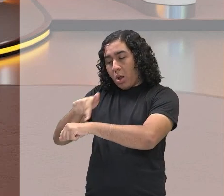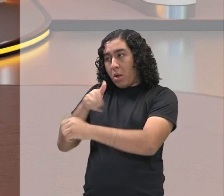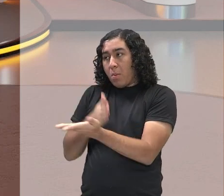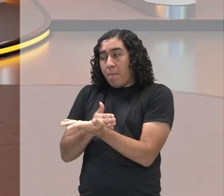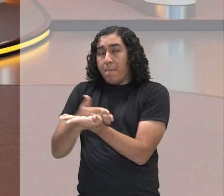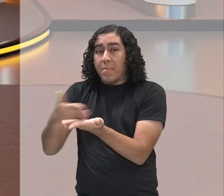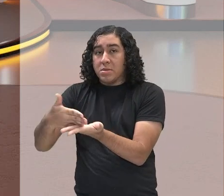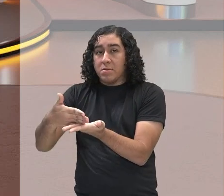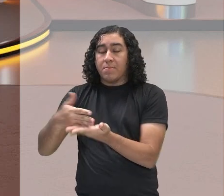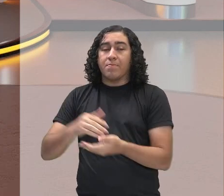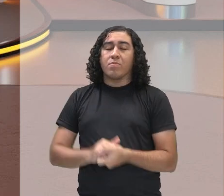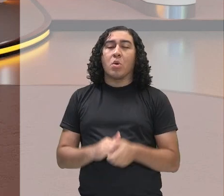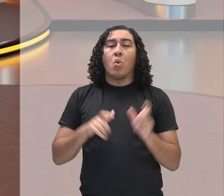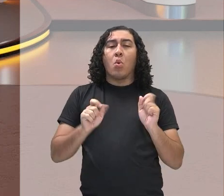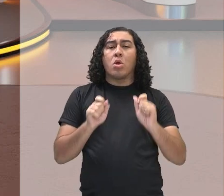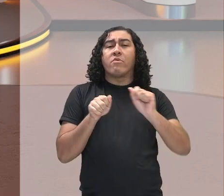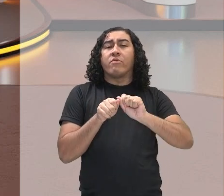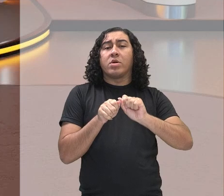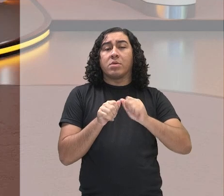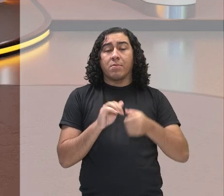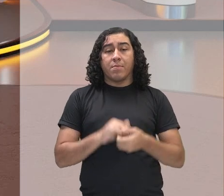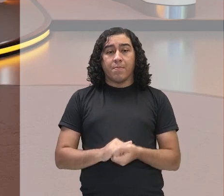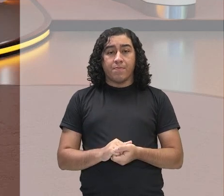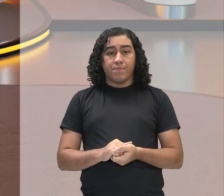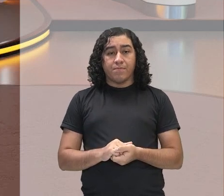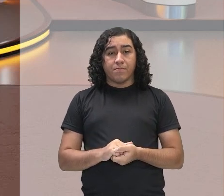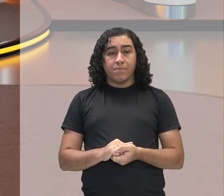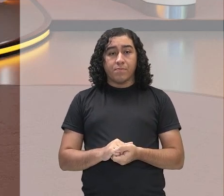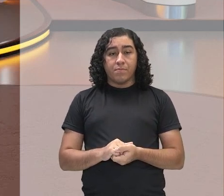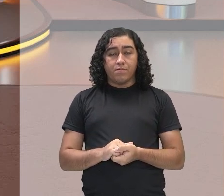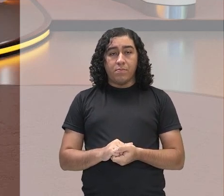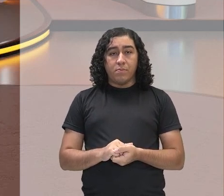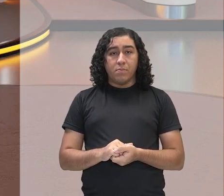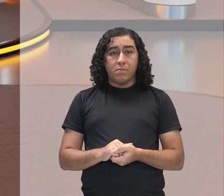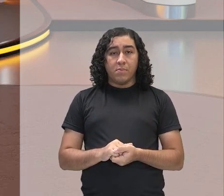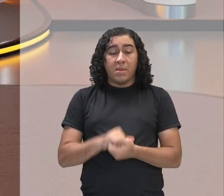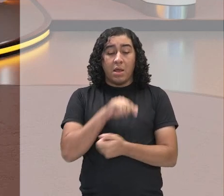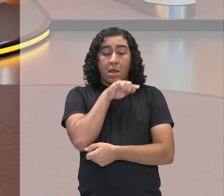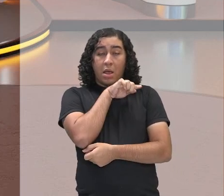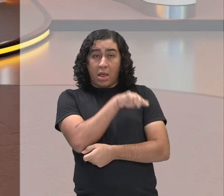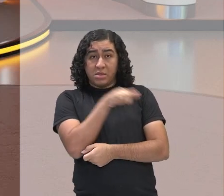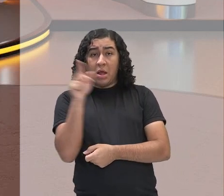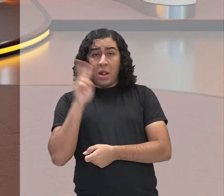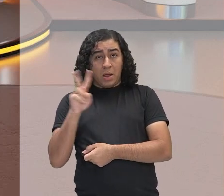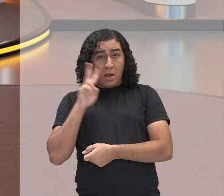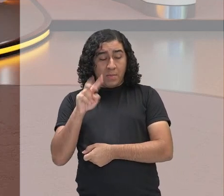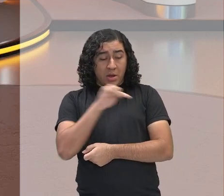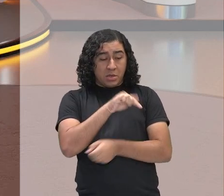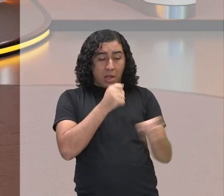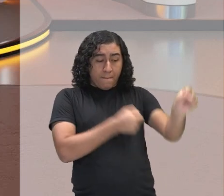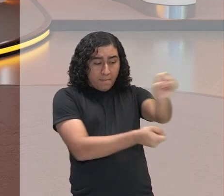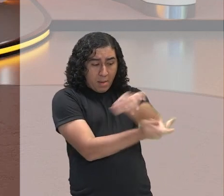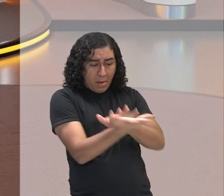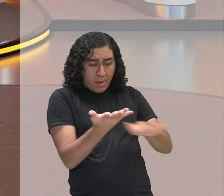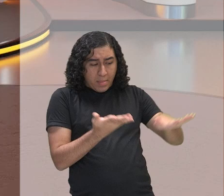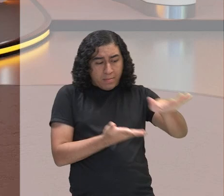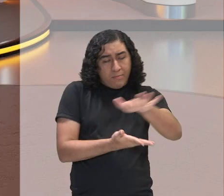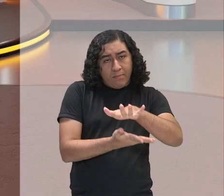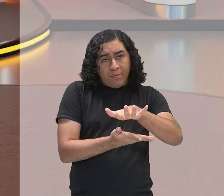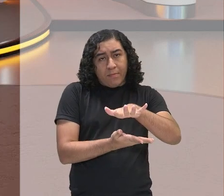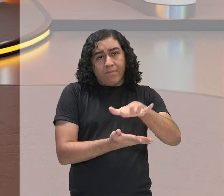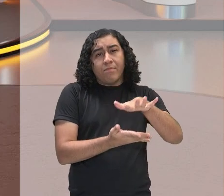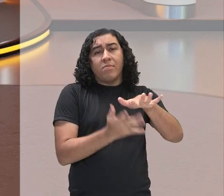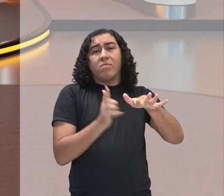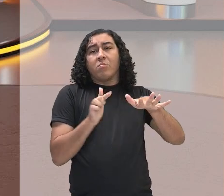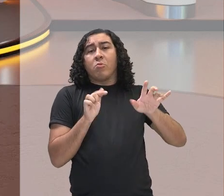tá? E aí o que a gente faz? Aquela visão cosmocêntrica de mundo, ela vai deixar de